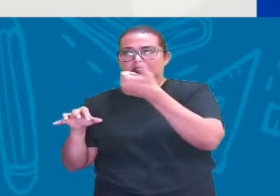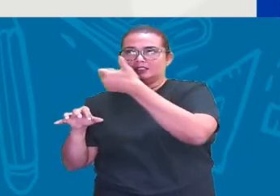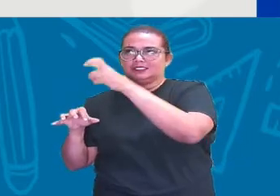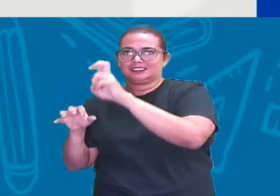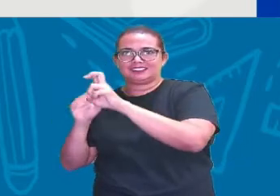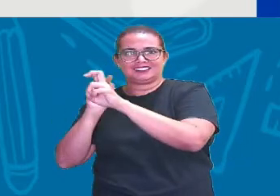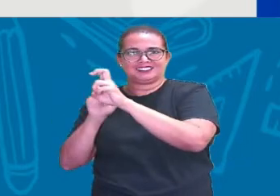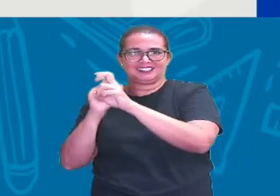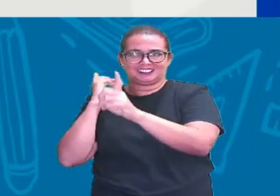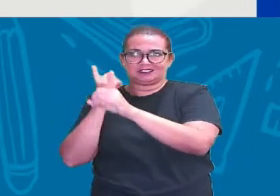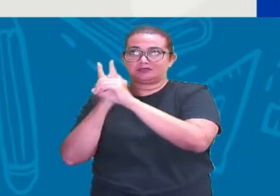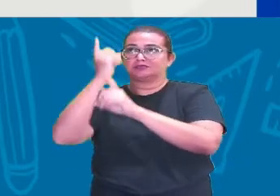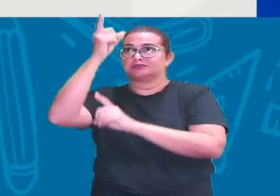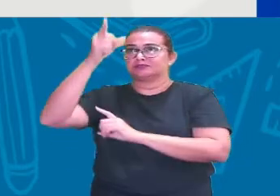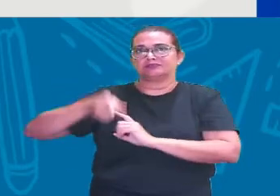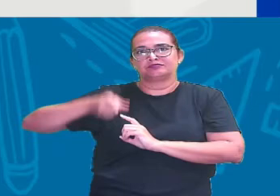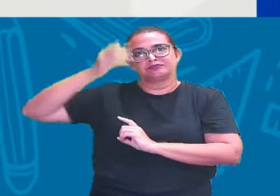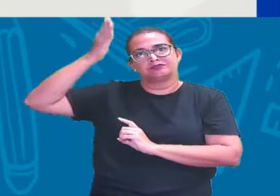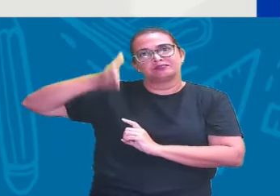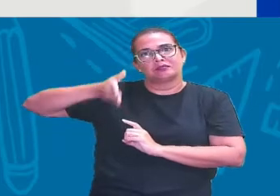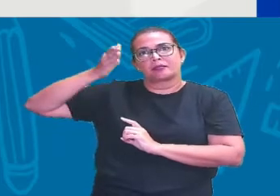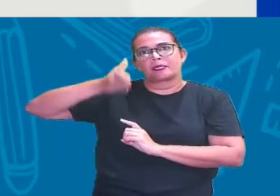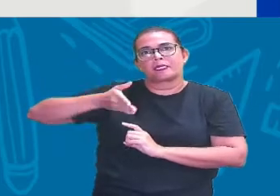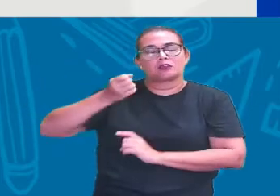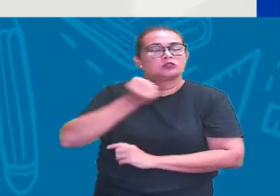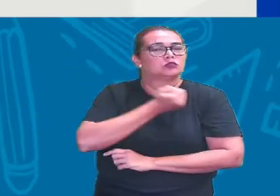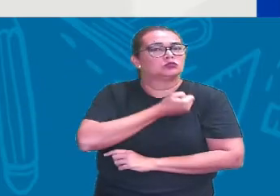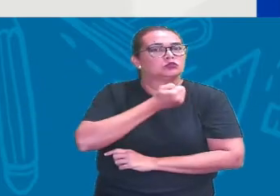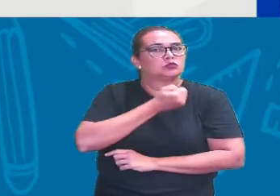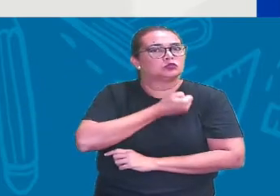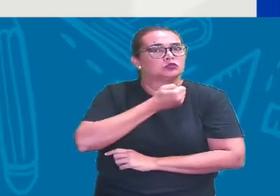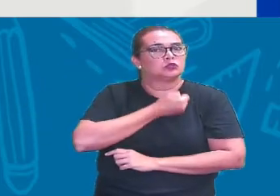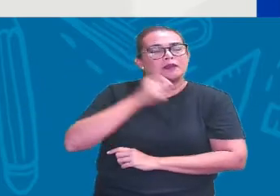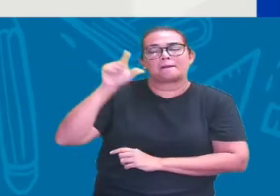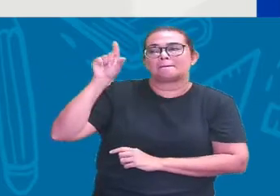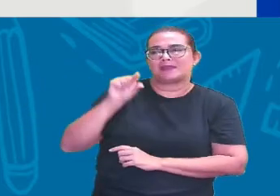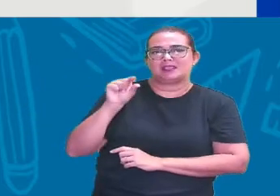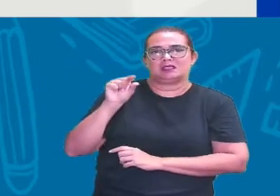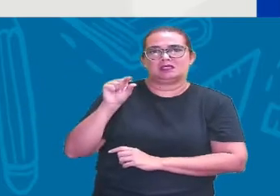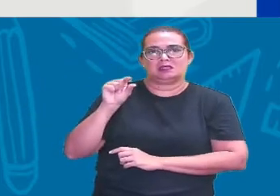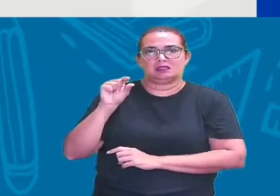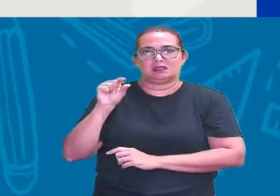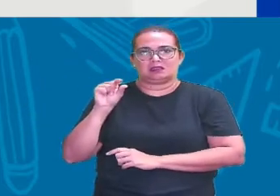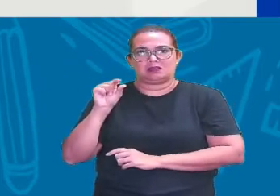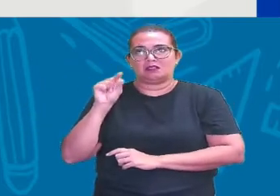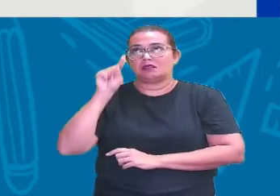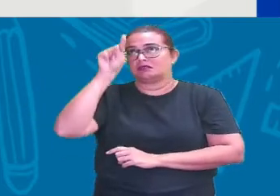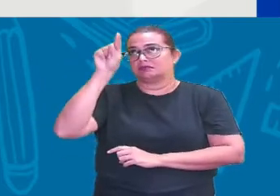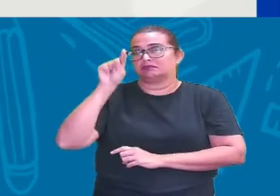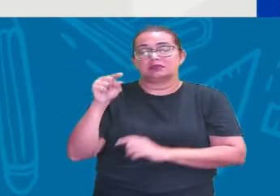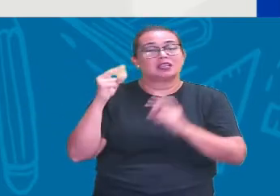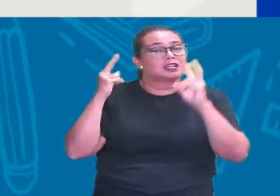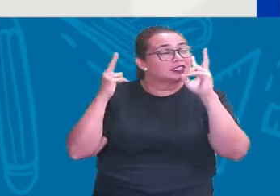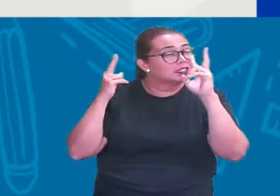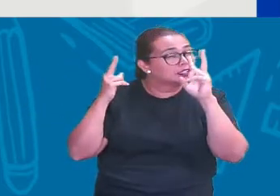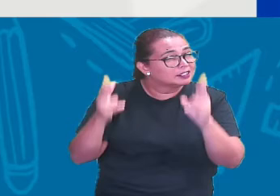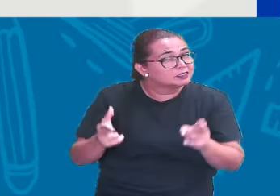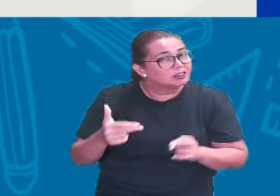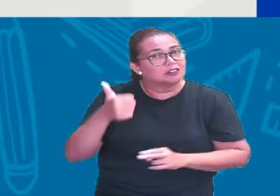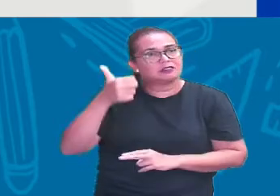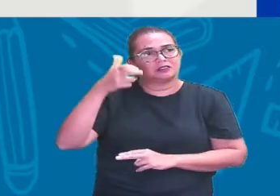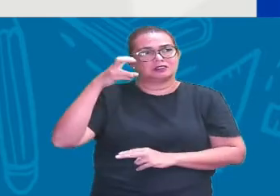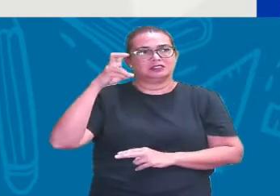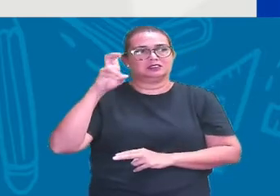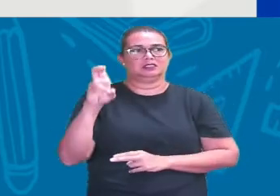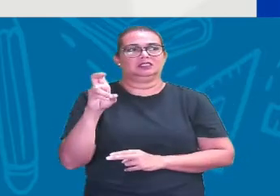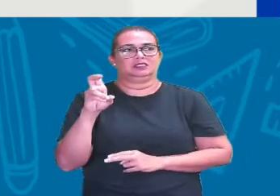Olha ali. Então, o menor múltiplo que 3 e 5 têm em comum é o 15. Essa é uma forma da